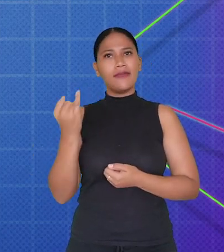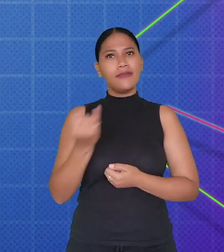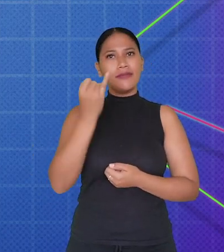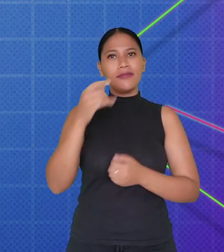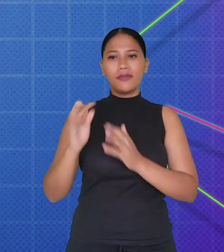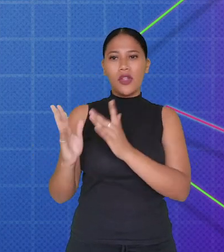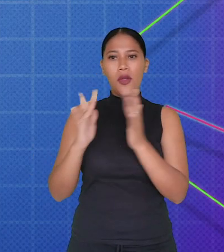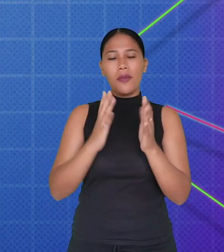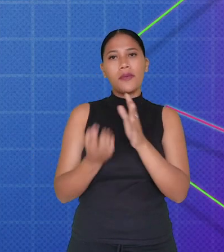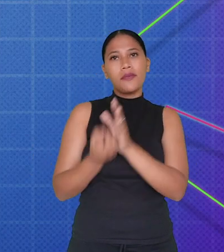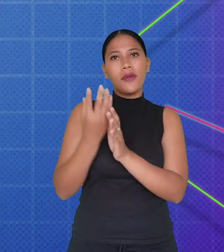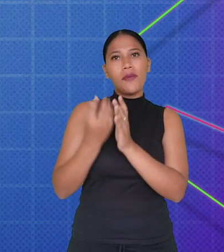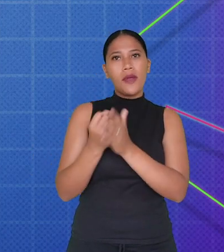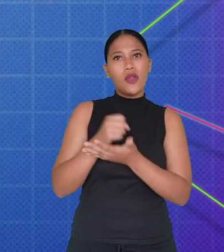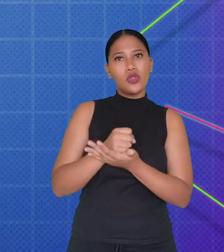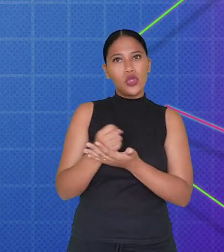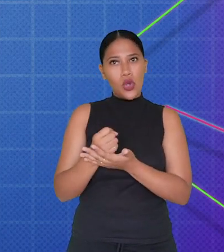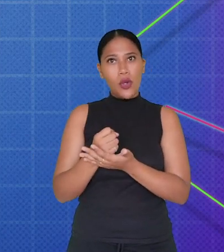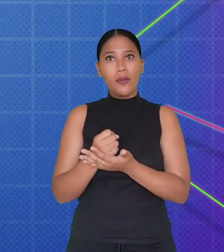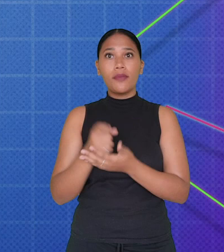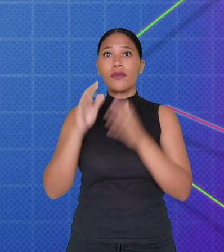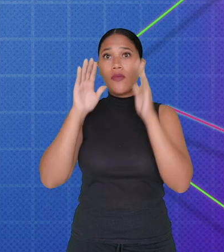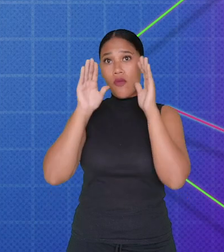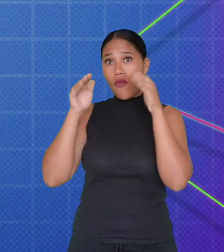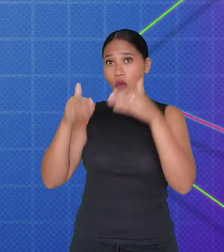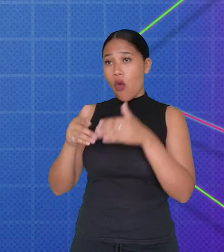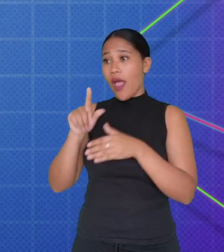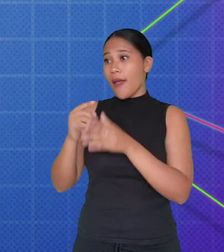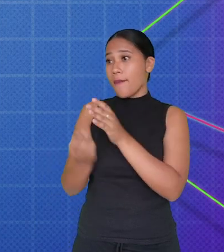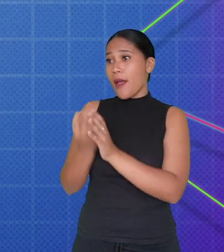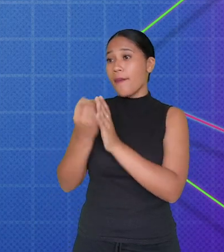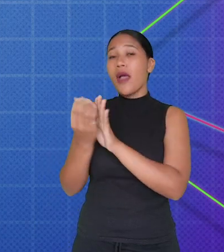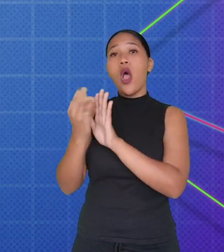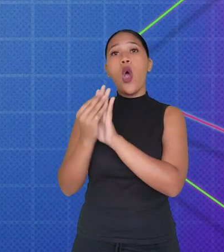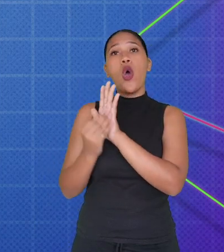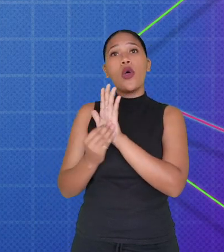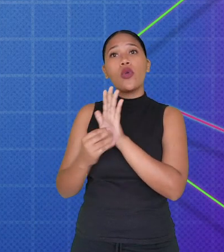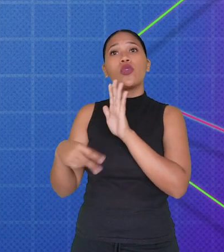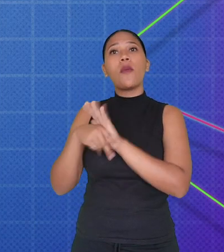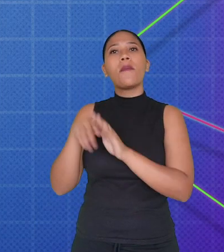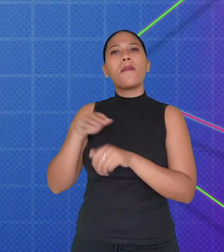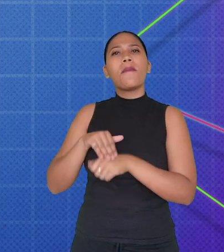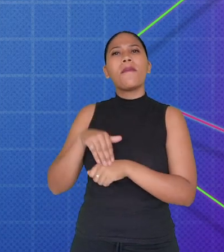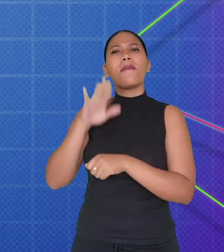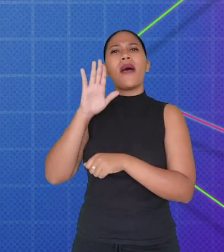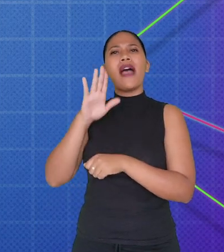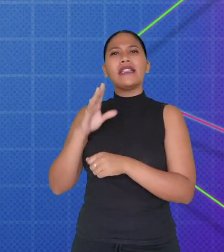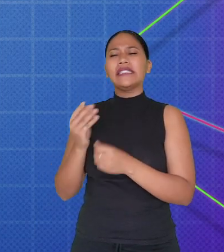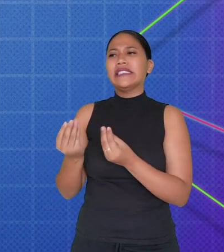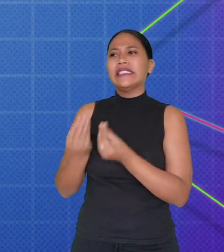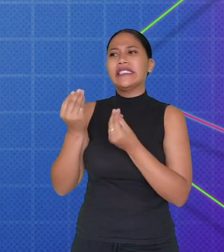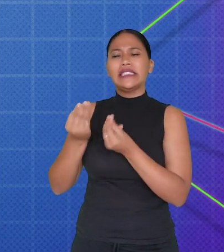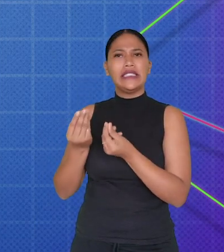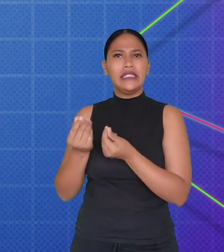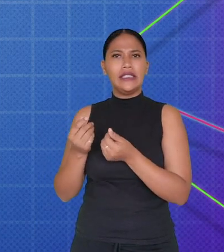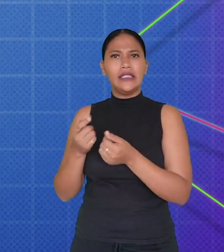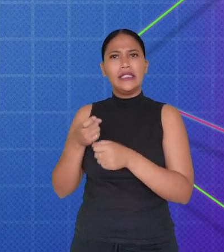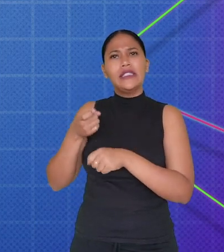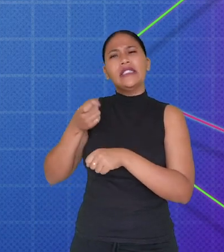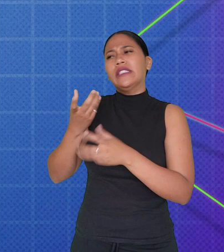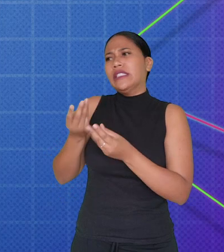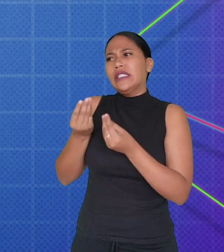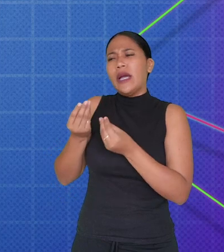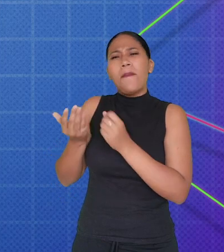crucial o processo de desenvolvimento de um jogo onde o foco está na construção do conteúdo bruto do jogo nessa fase